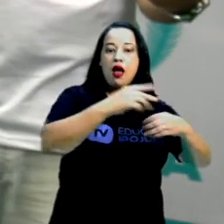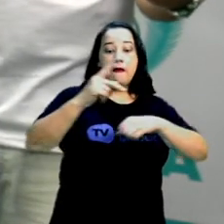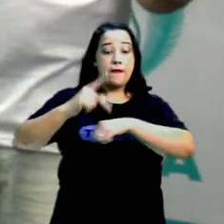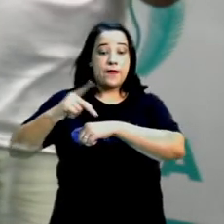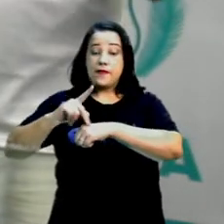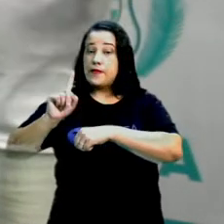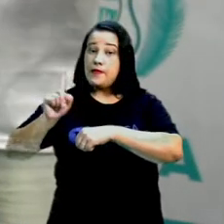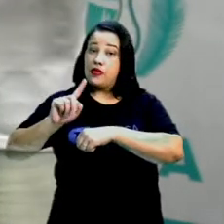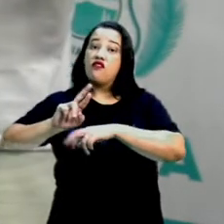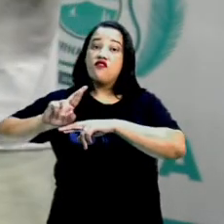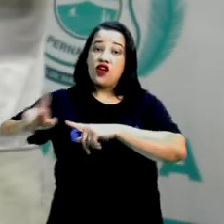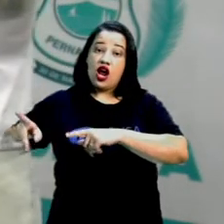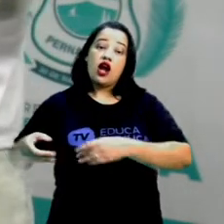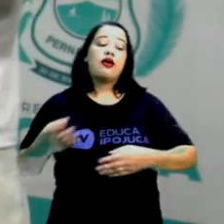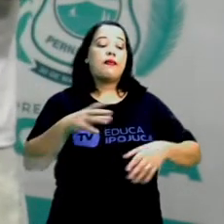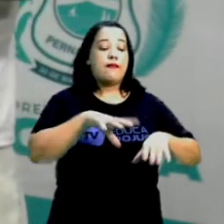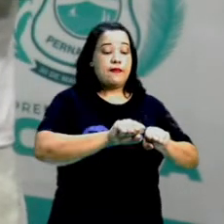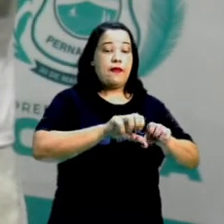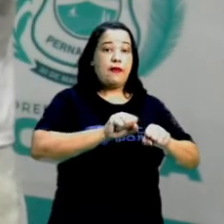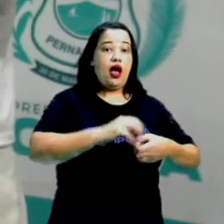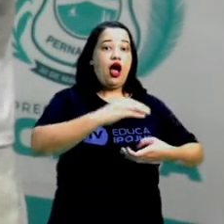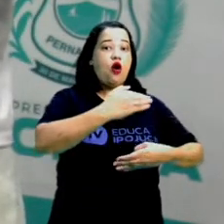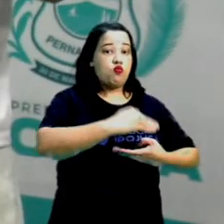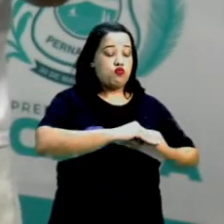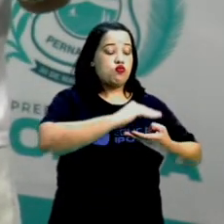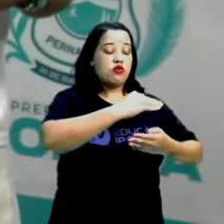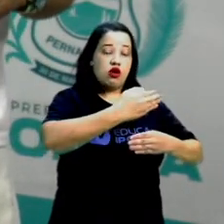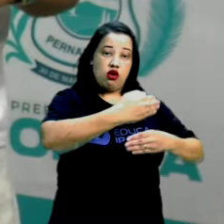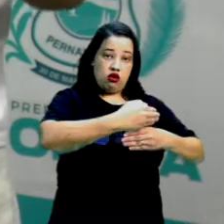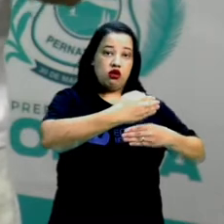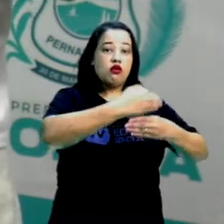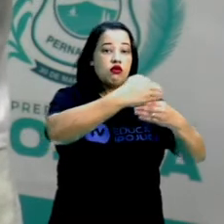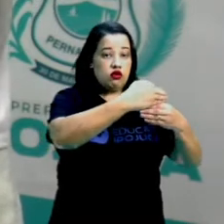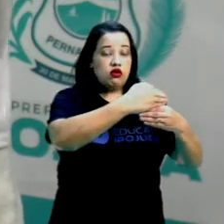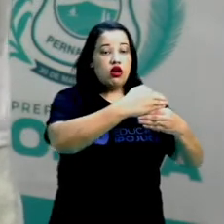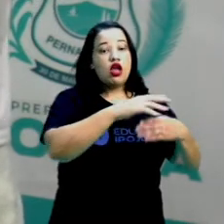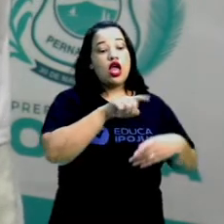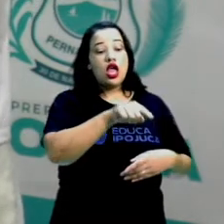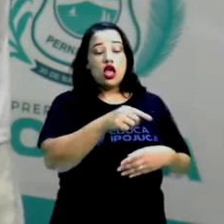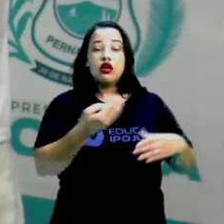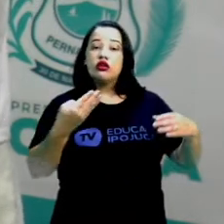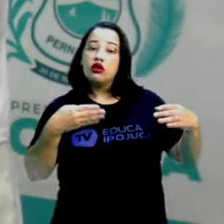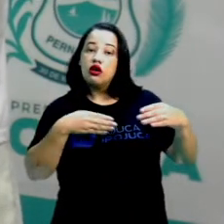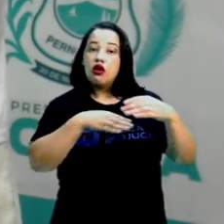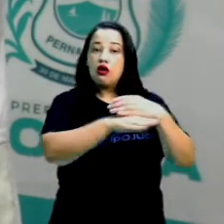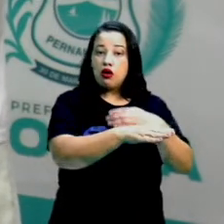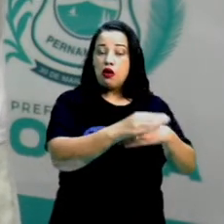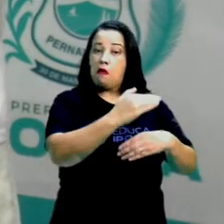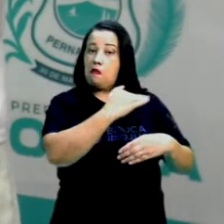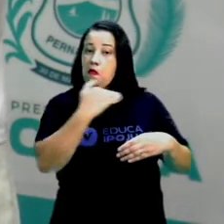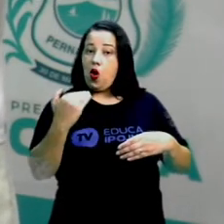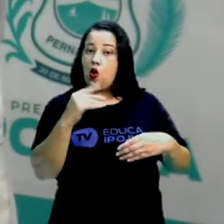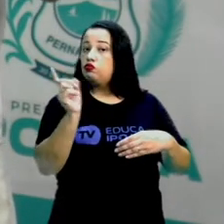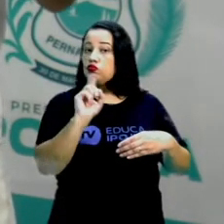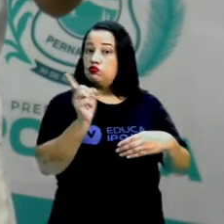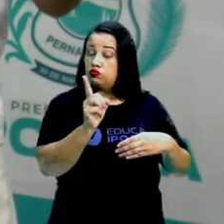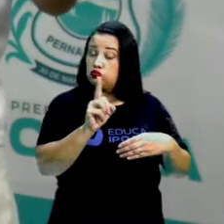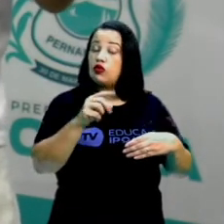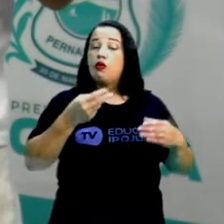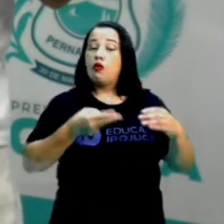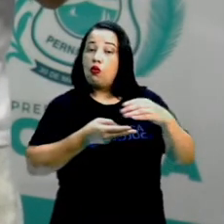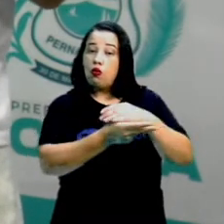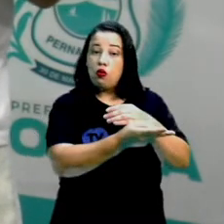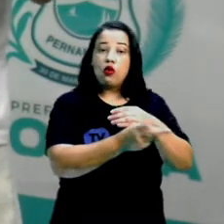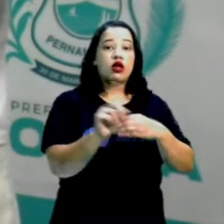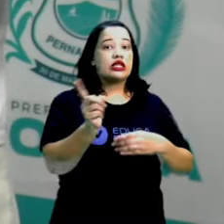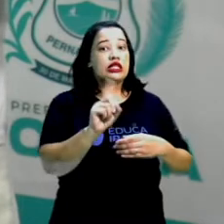eram as pirâmides, eram tijolos de argila. E eles não serviam para guardar os mortos, como eram na questão das pirâmides